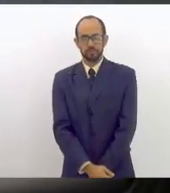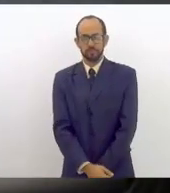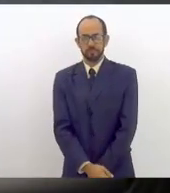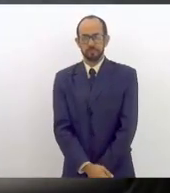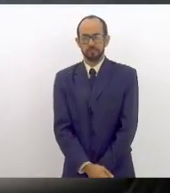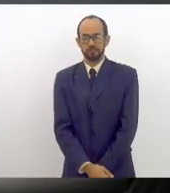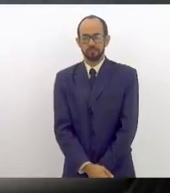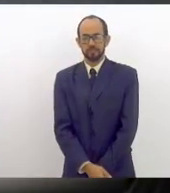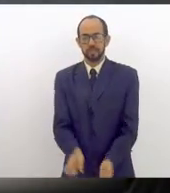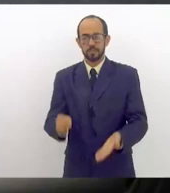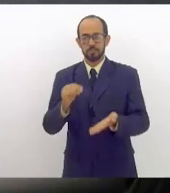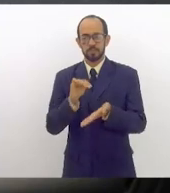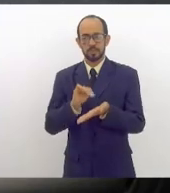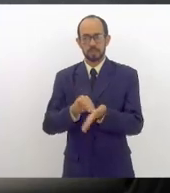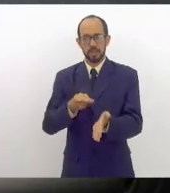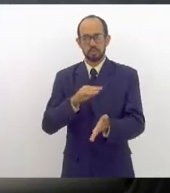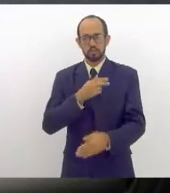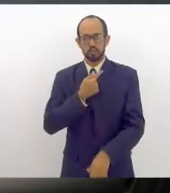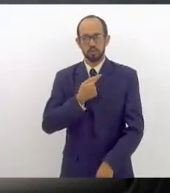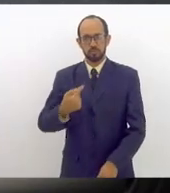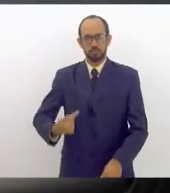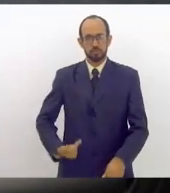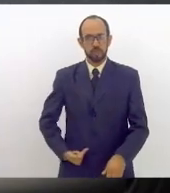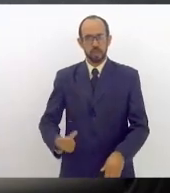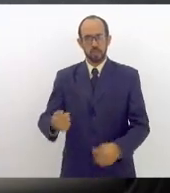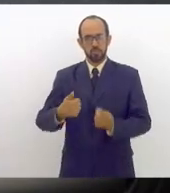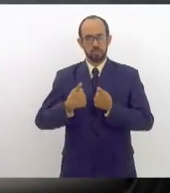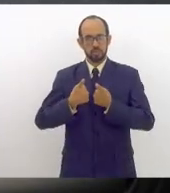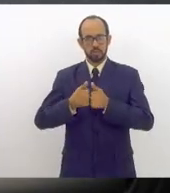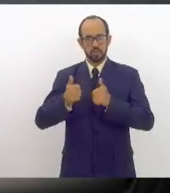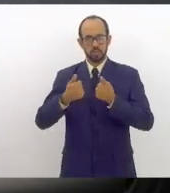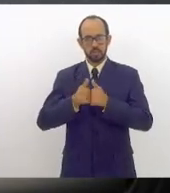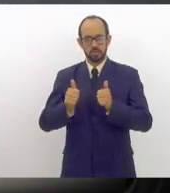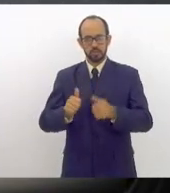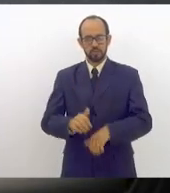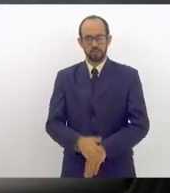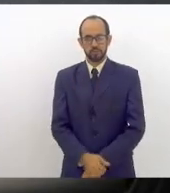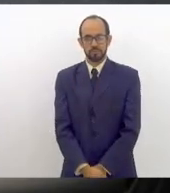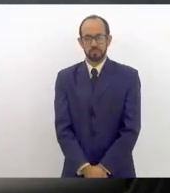a mensagem do governo. Transporte.